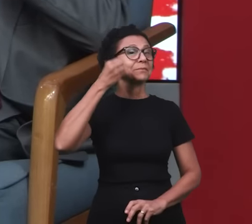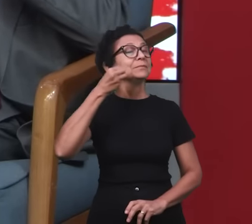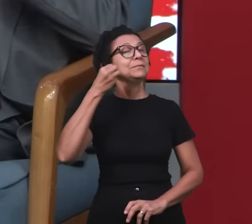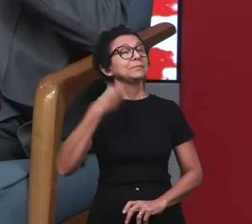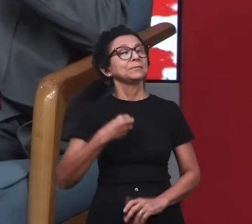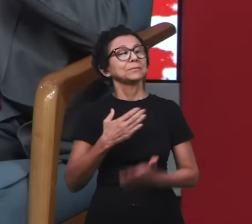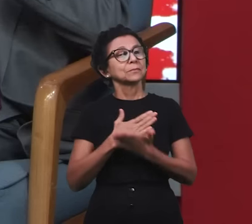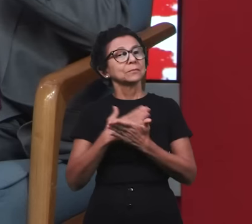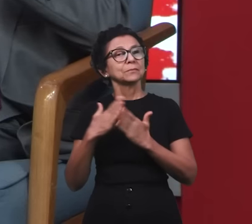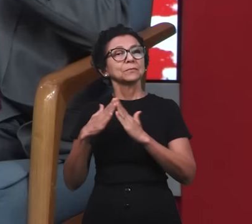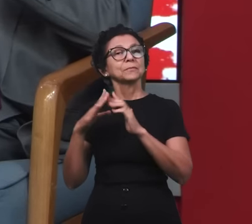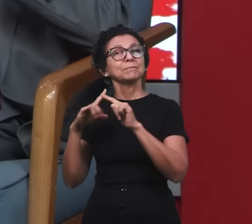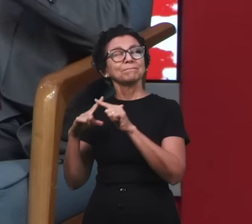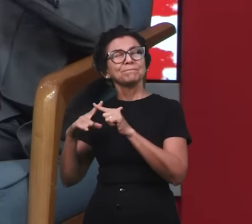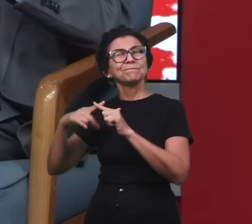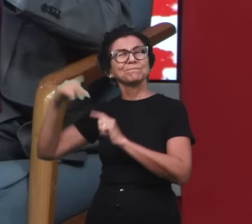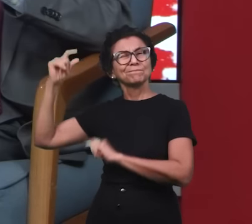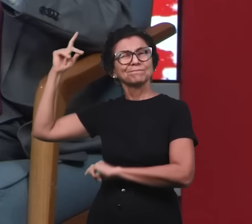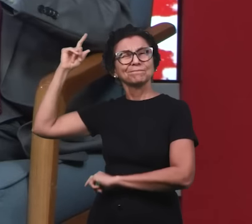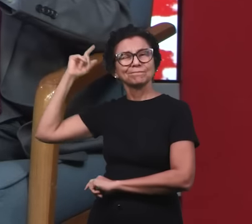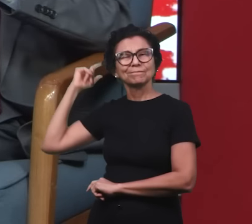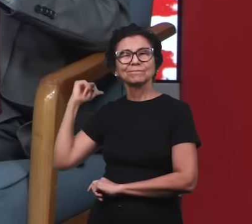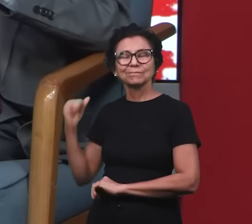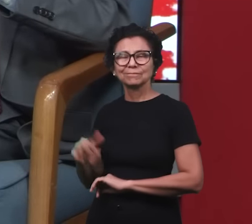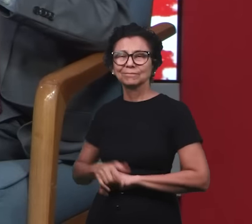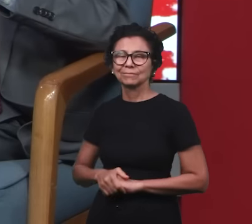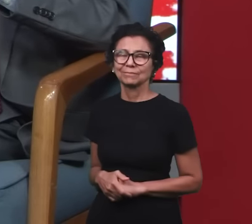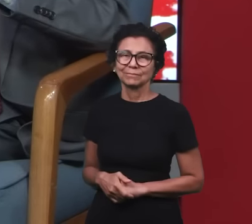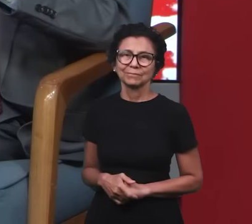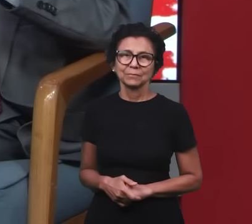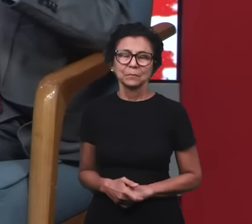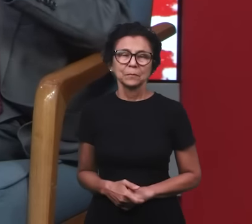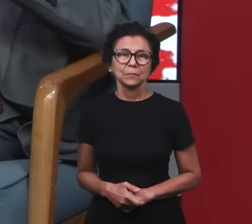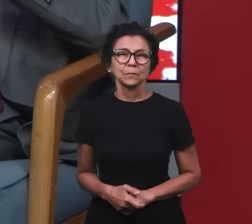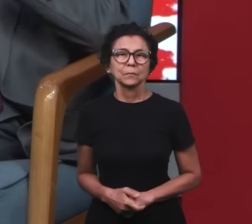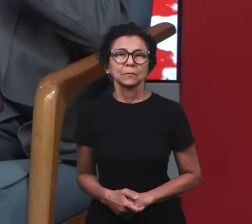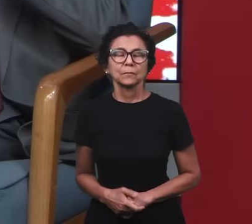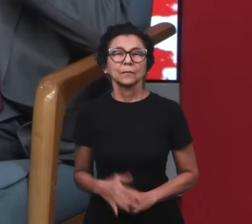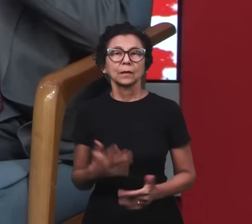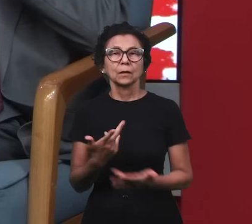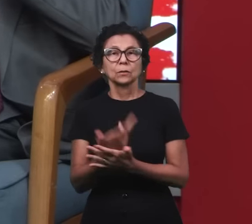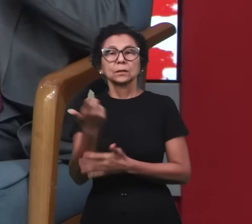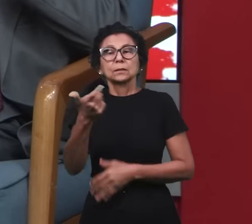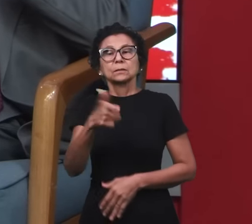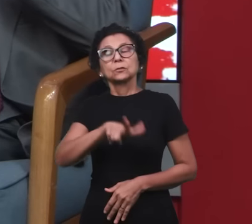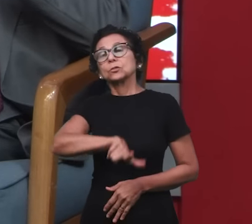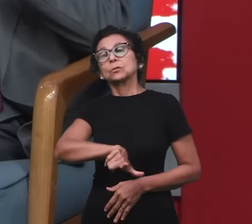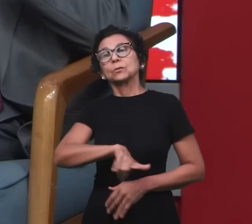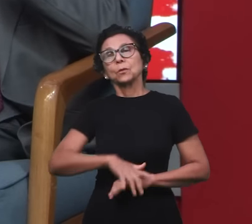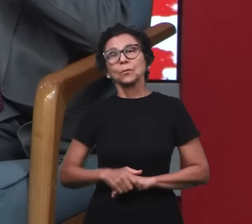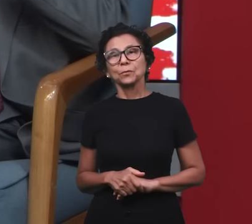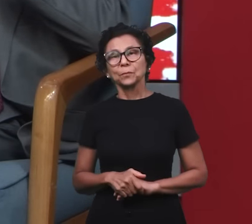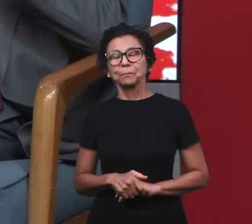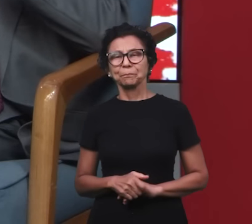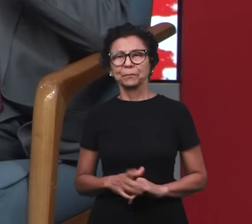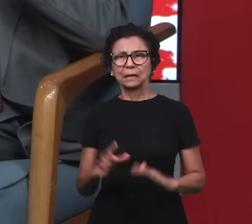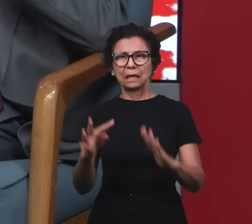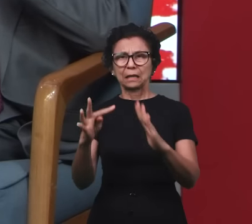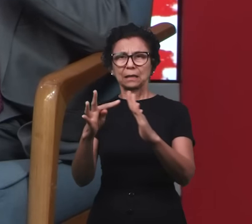da igreja. O fato se repete quando, lá na porta do